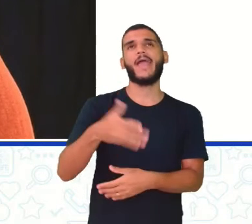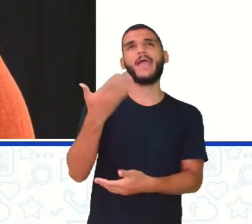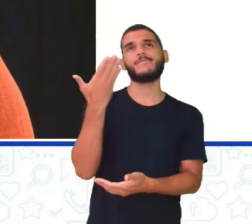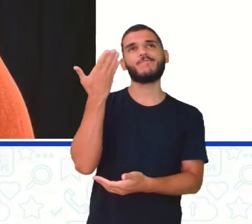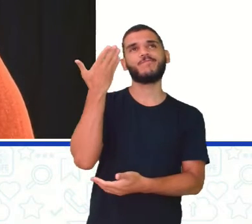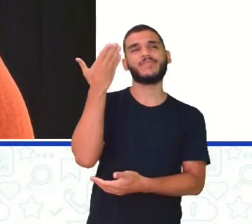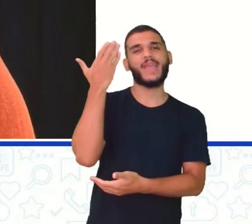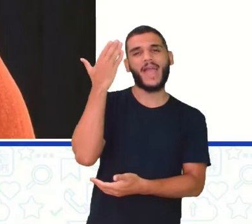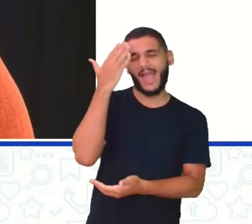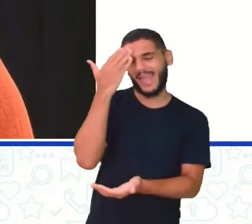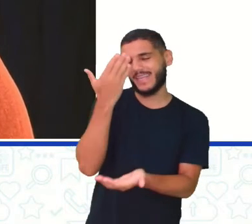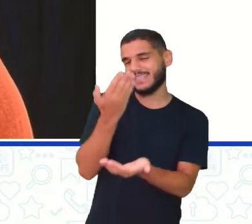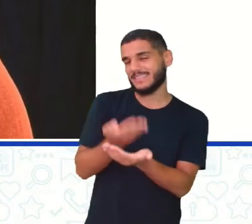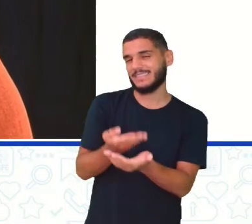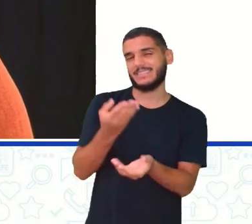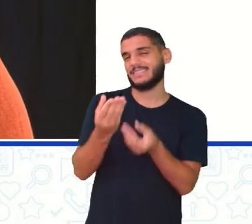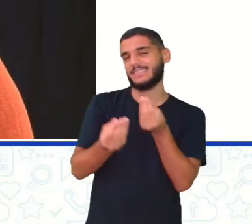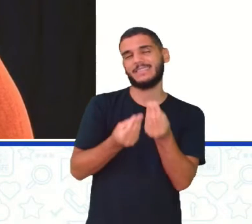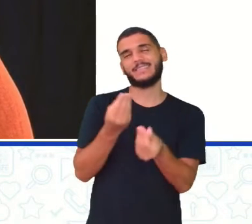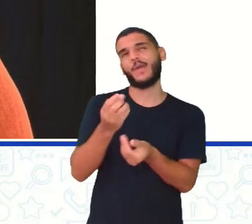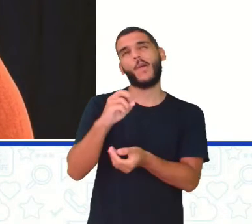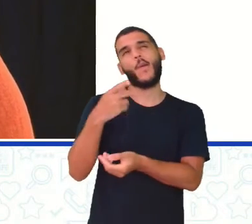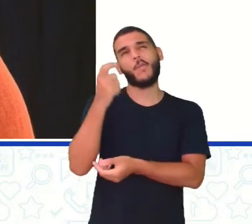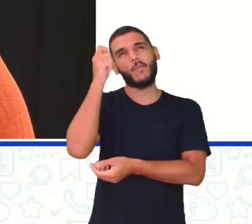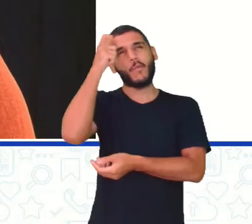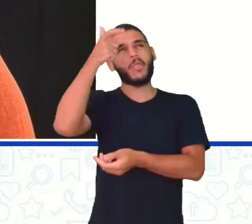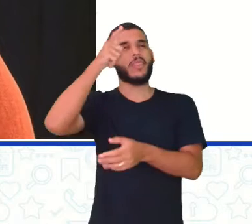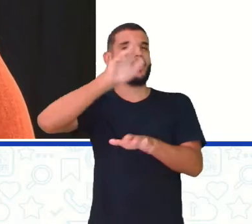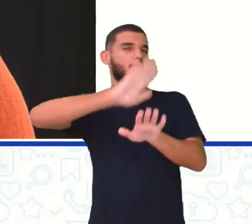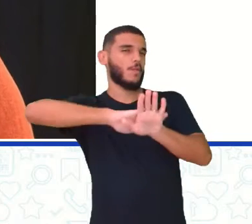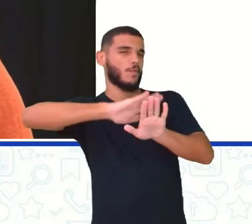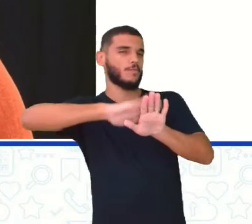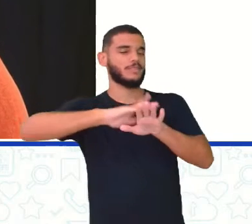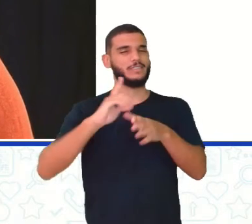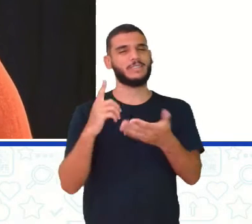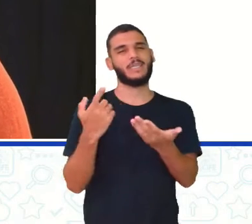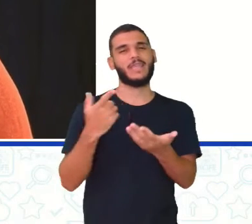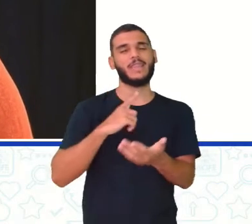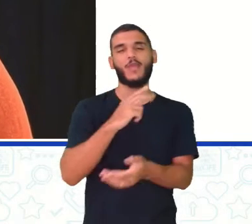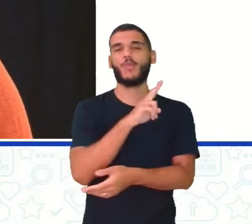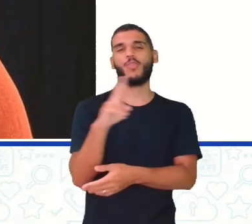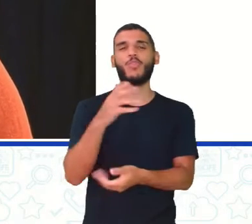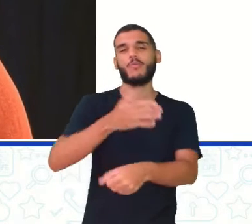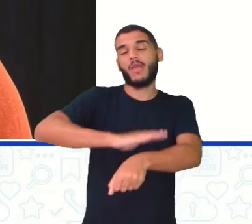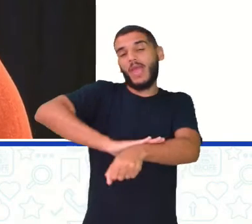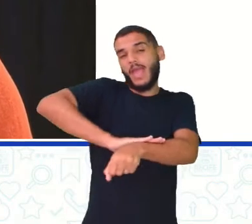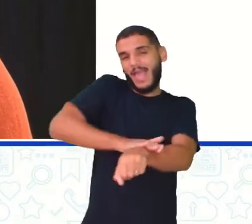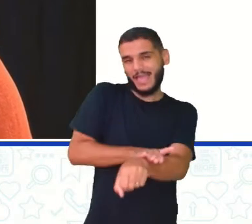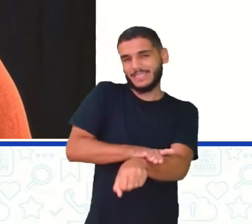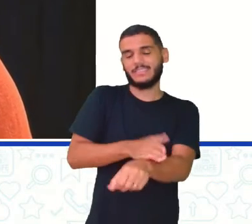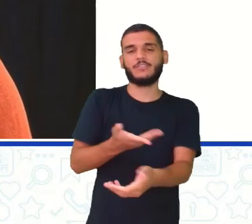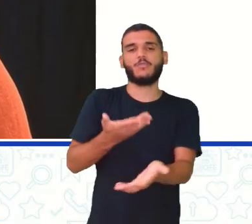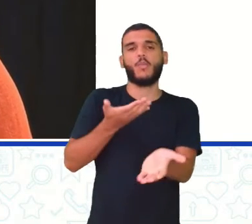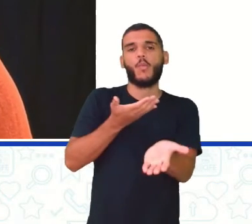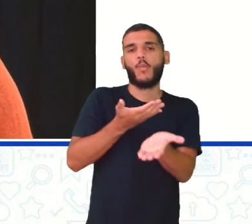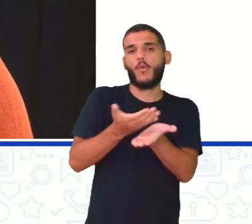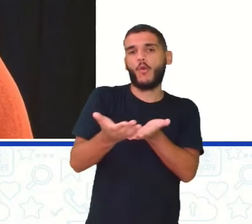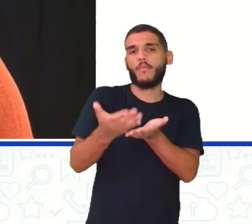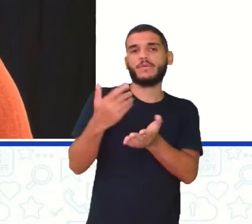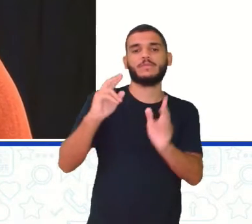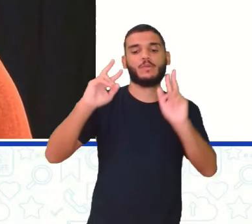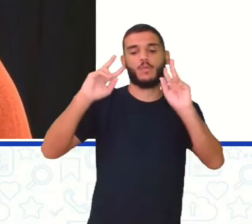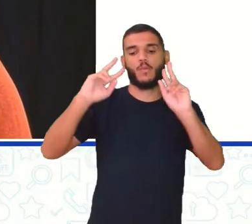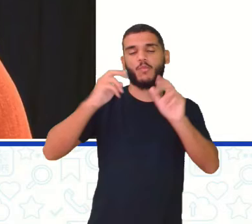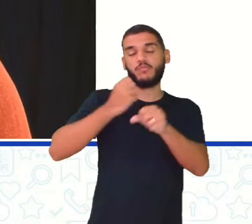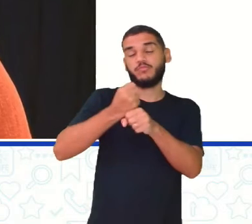essa ideologia, a que nós chamamos de racismo, portanto, tem um início na história da humanidade. É importante